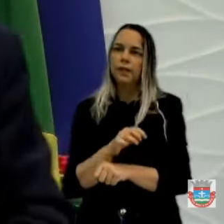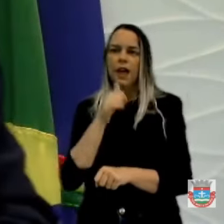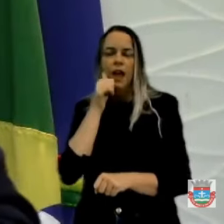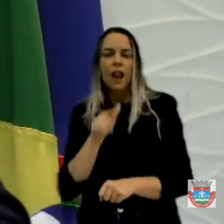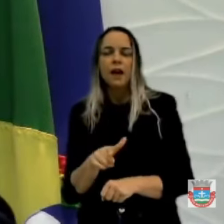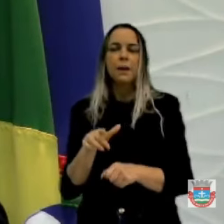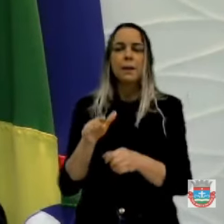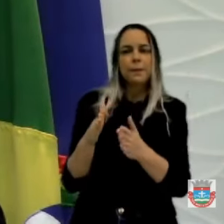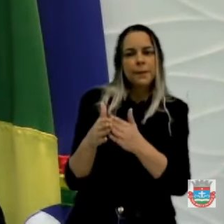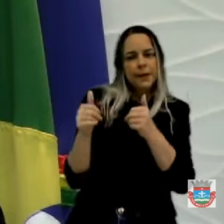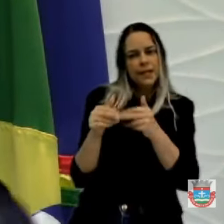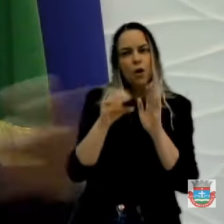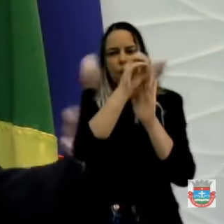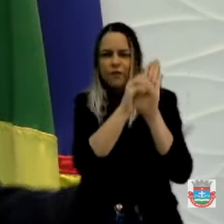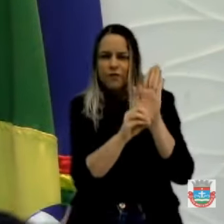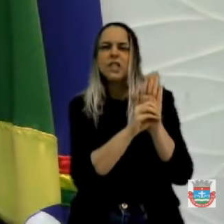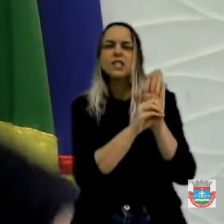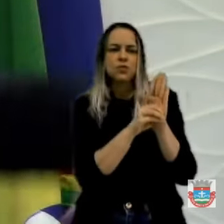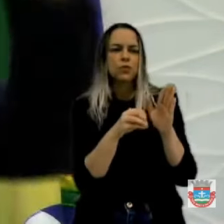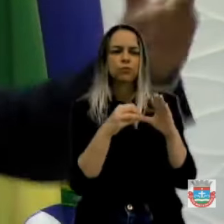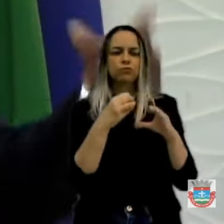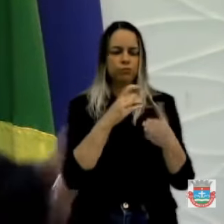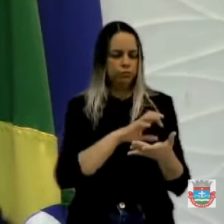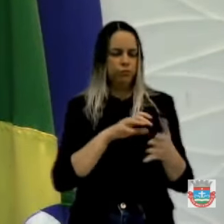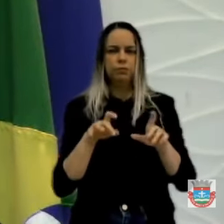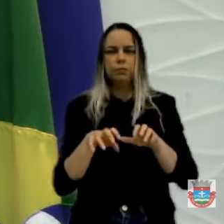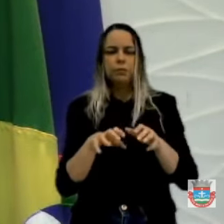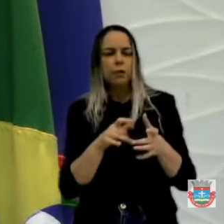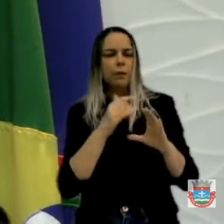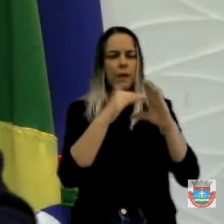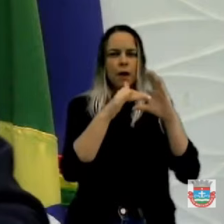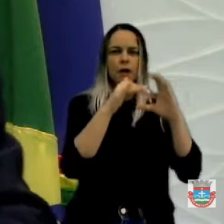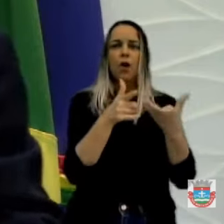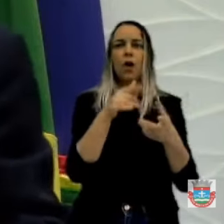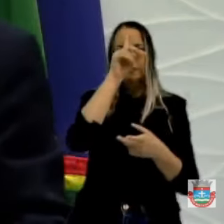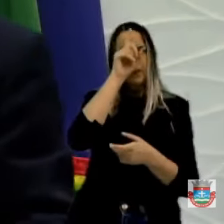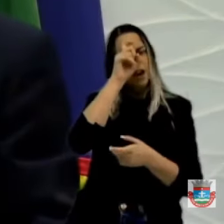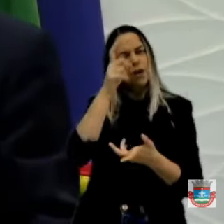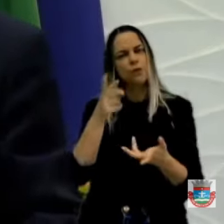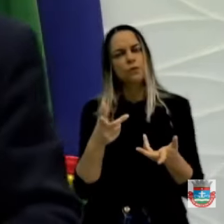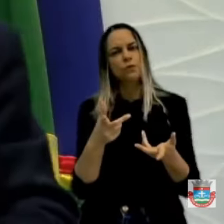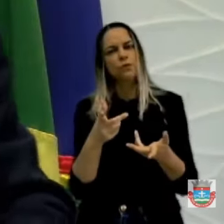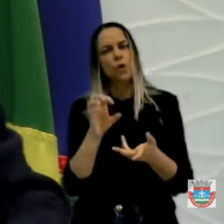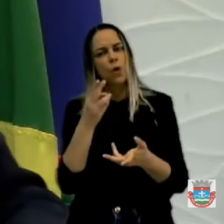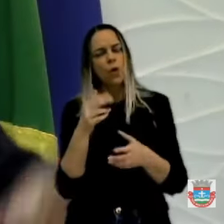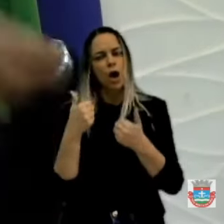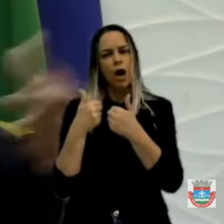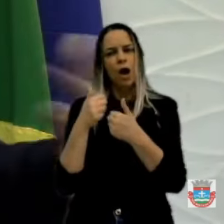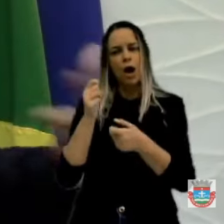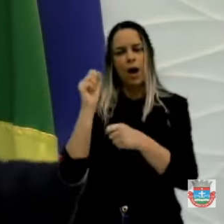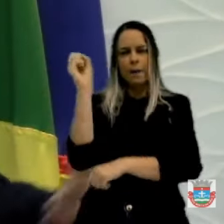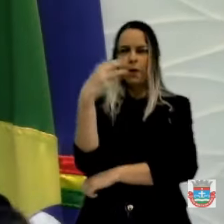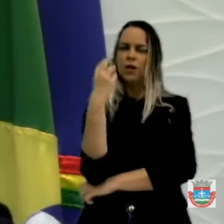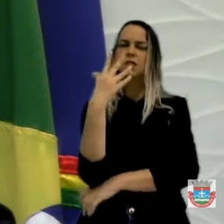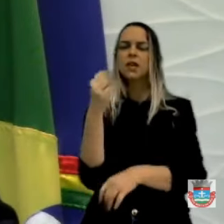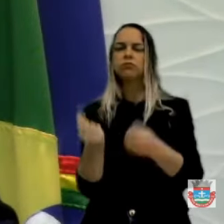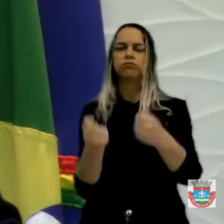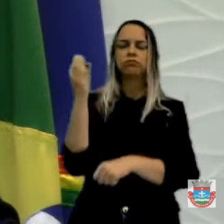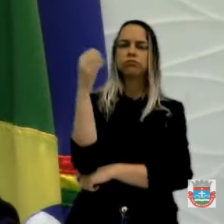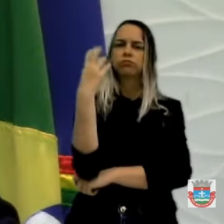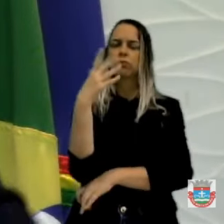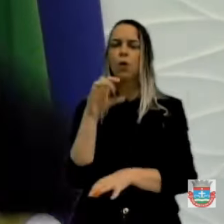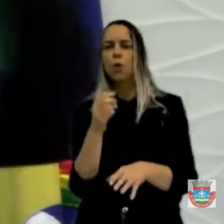através de ofício, ao governo para fazer, e ela mandava essa emenda para o hospital, ou uma ambulância, ou qualquer coisa para o